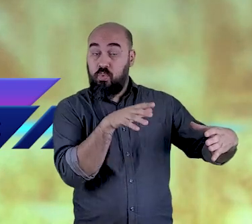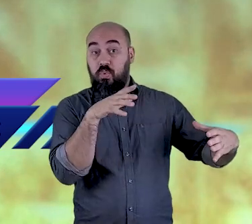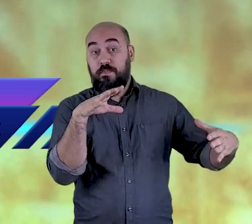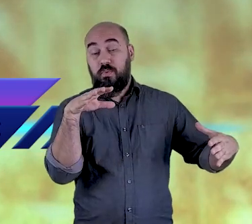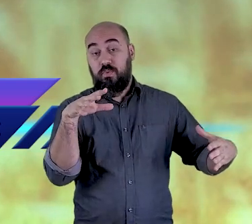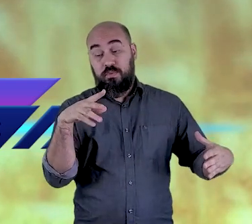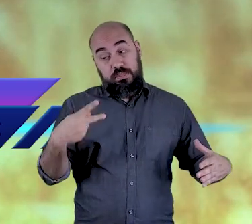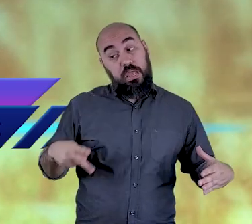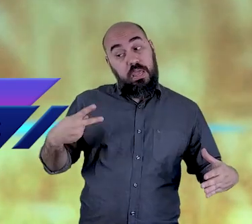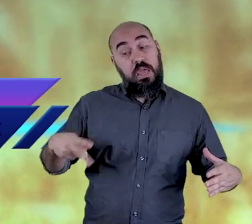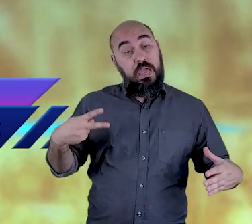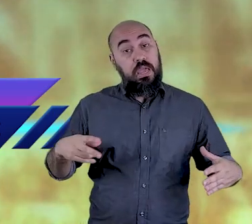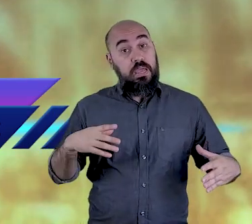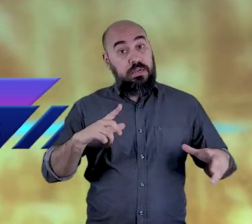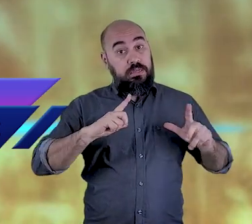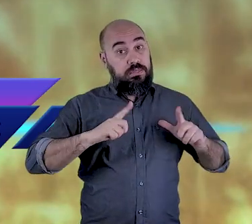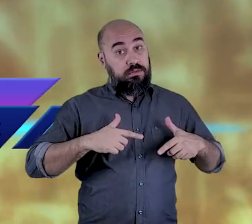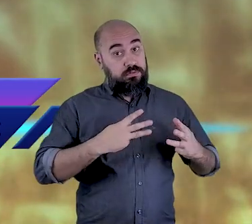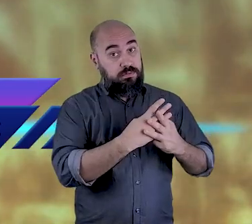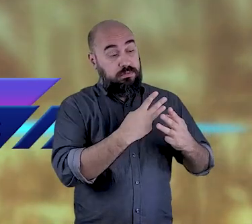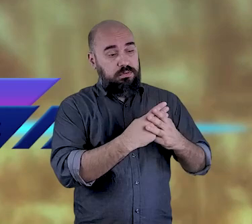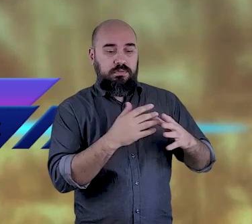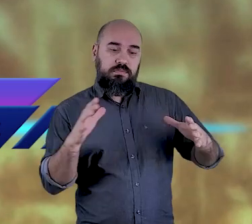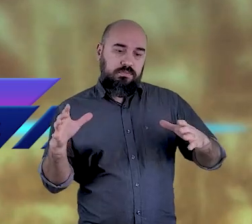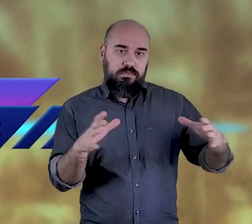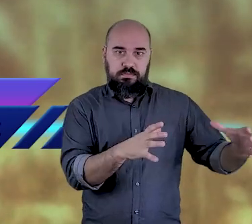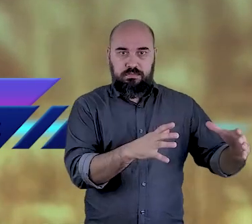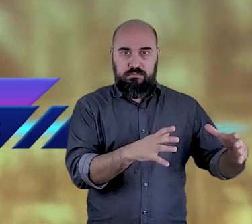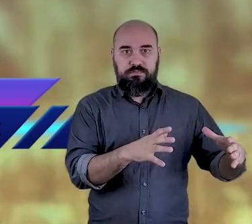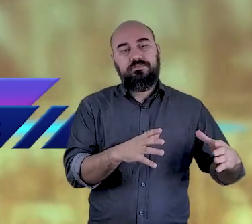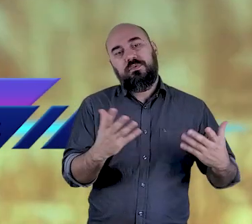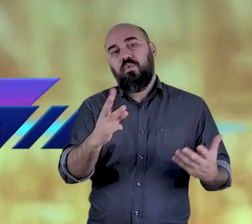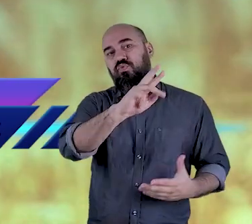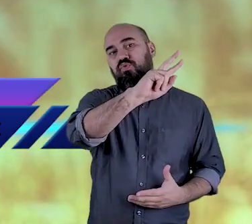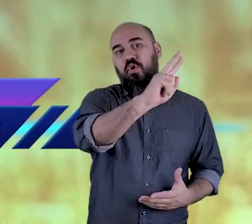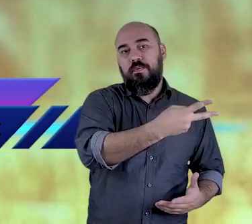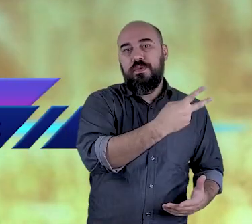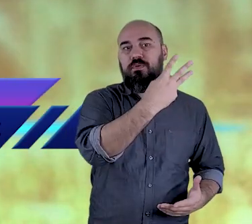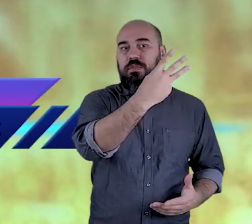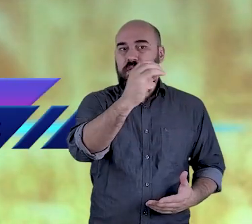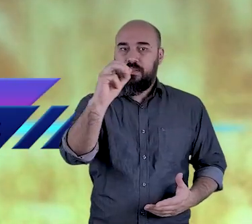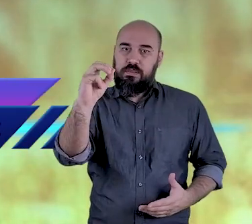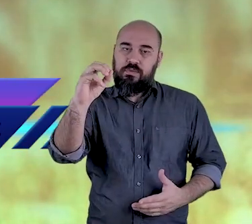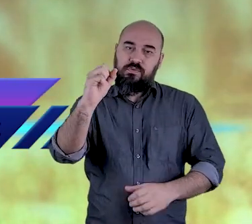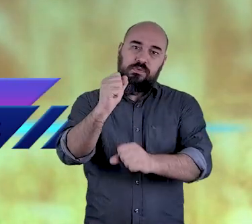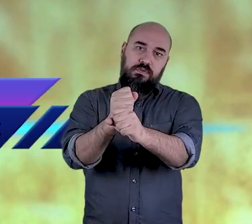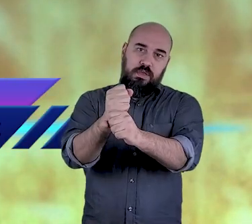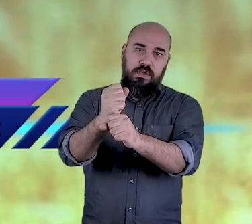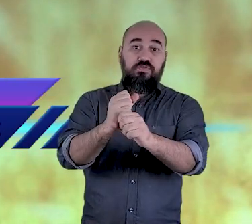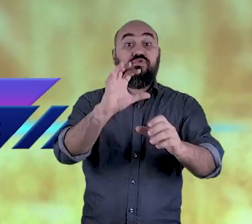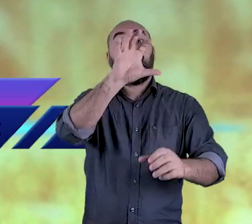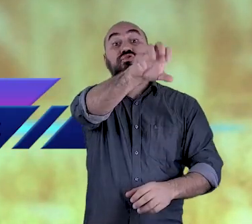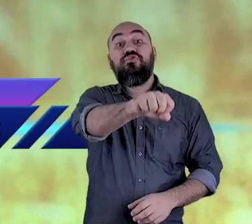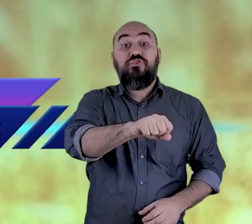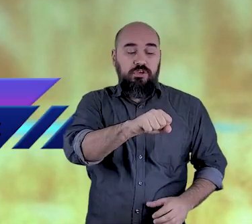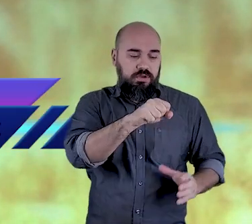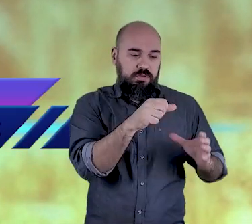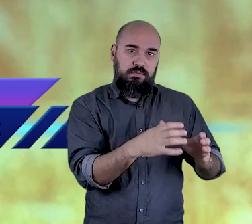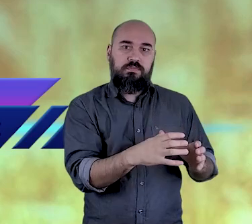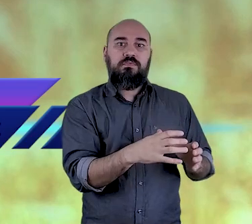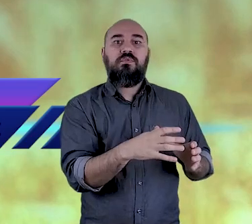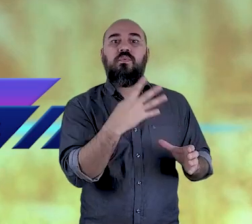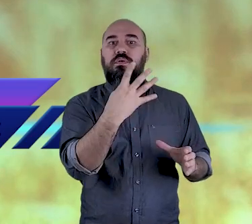dos 2.300 anos a primeira parte dos 2.300 anos então são esses